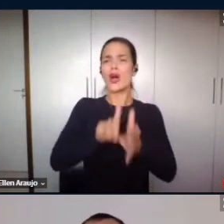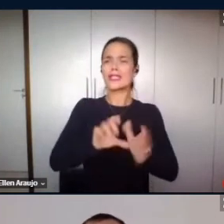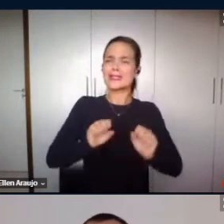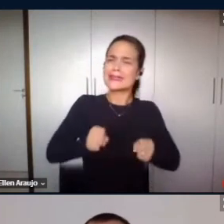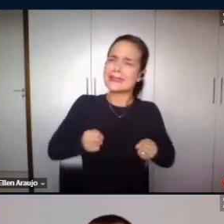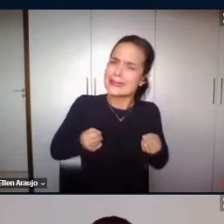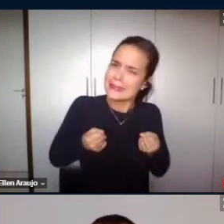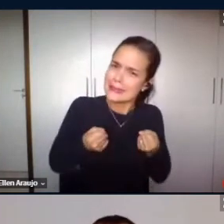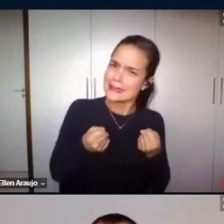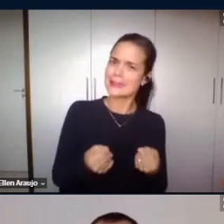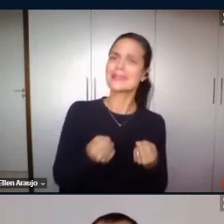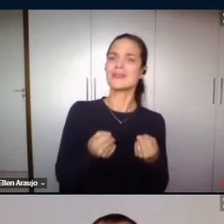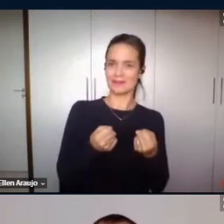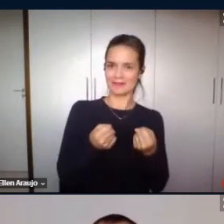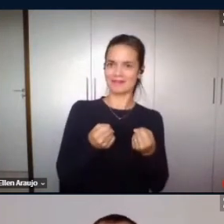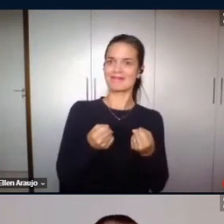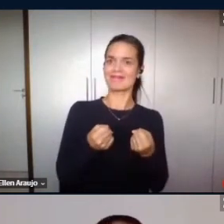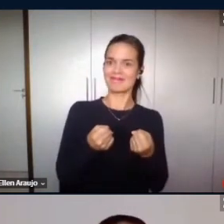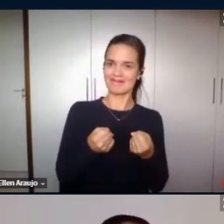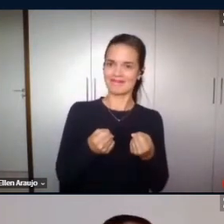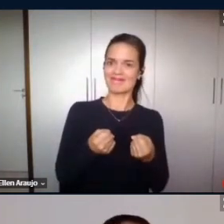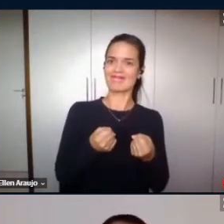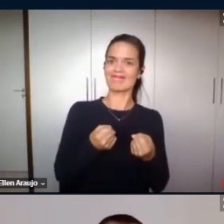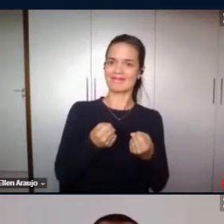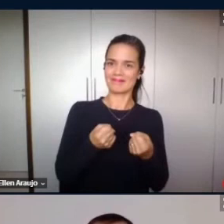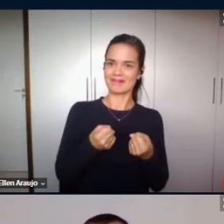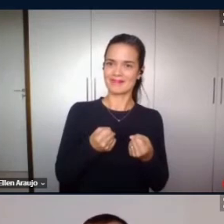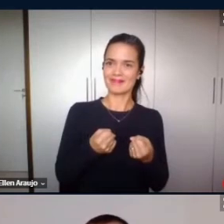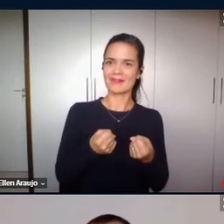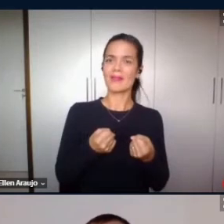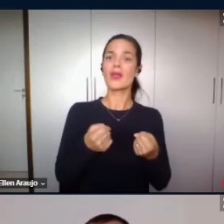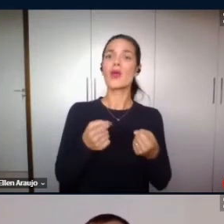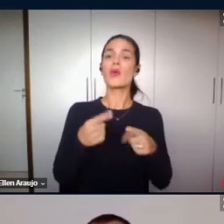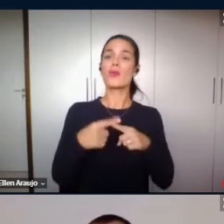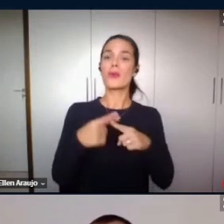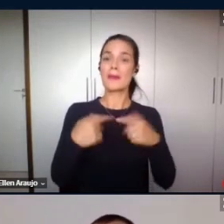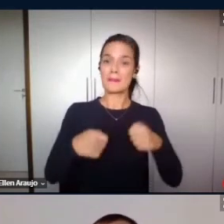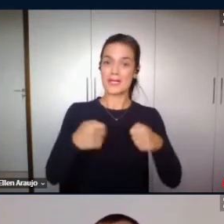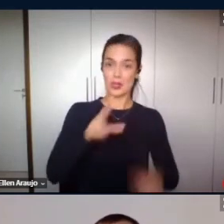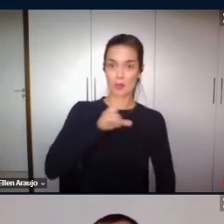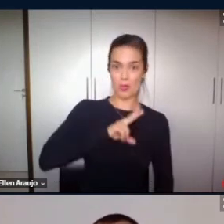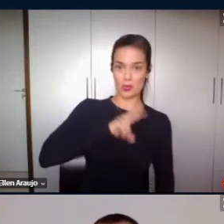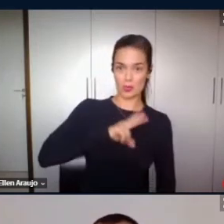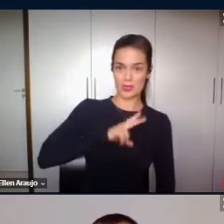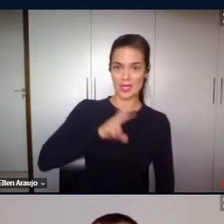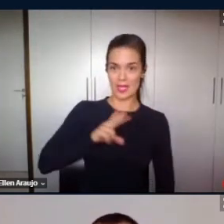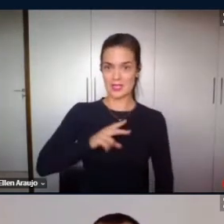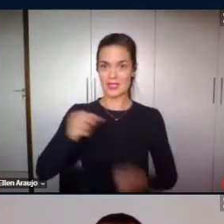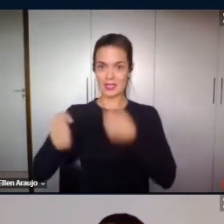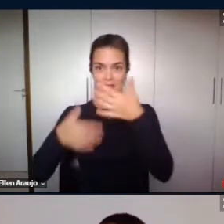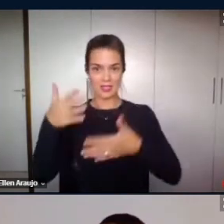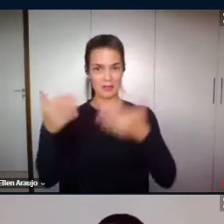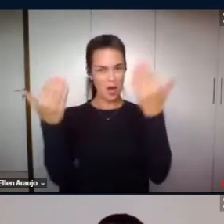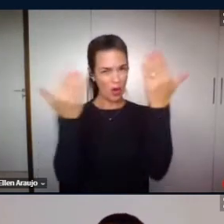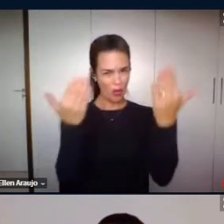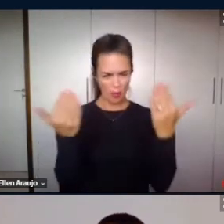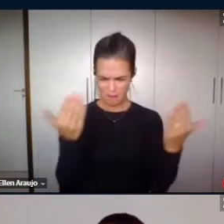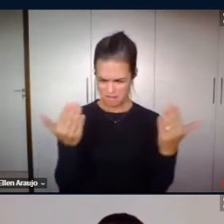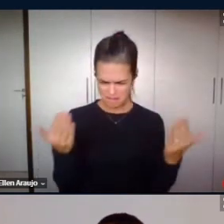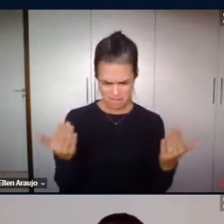onerosas, entre elas, trabalhar contrastivamente a LSB e a língua